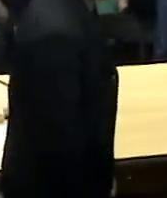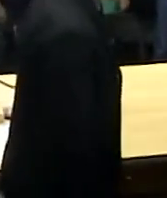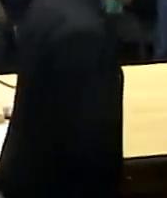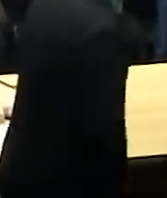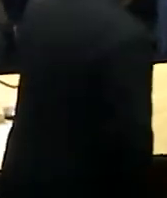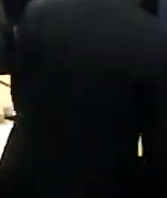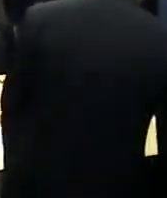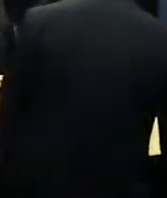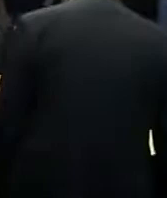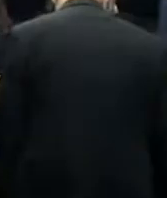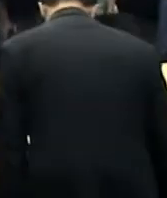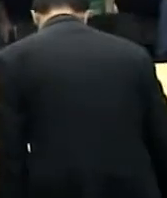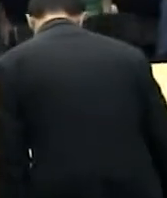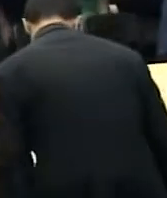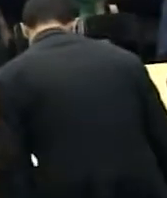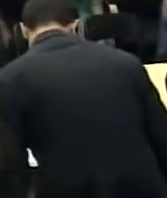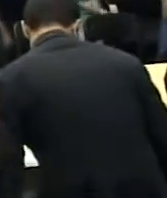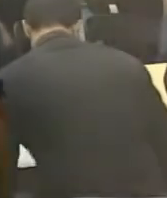Podem sentar-se.